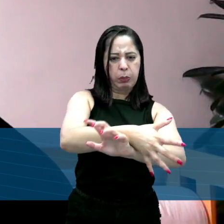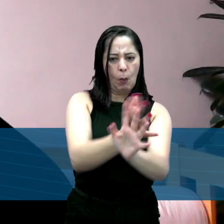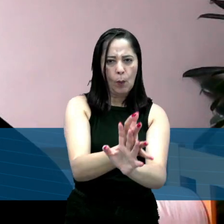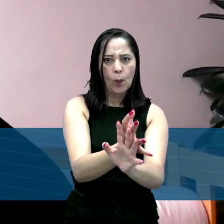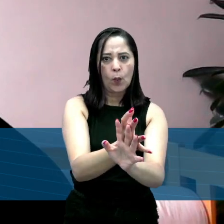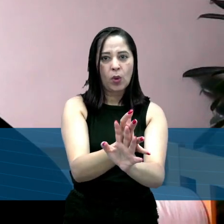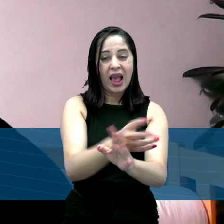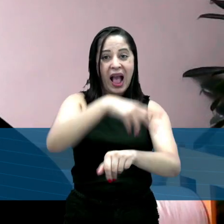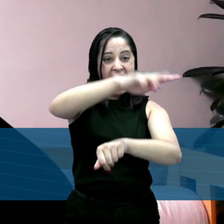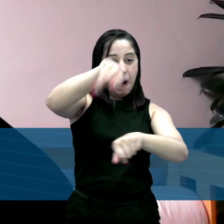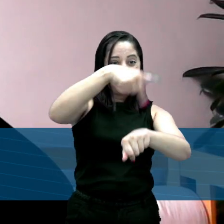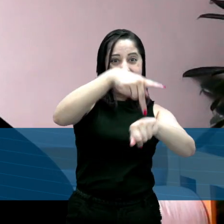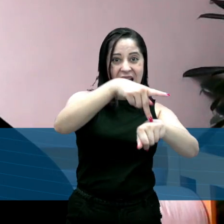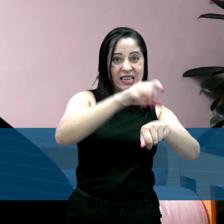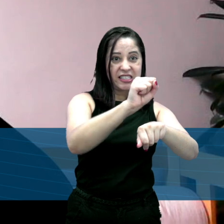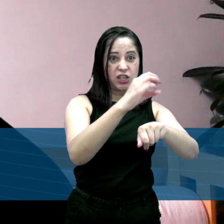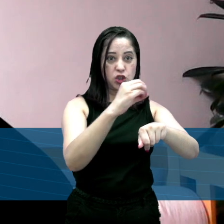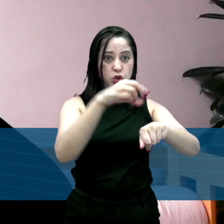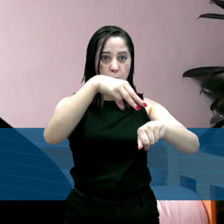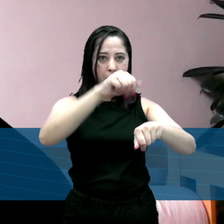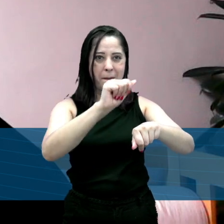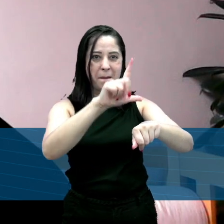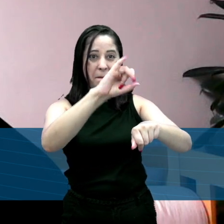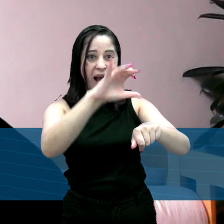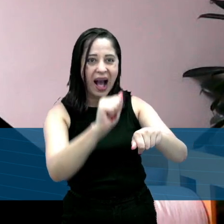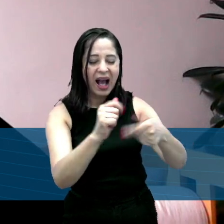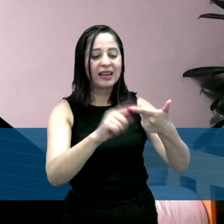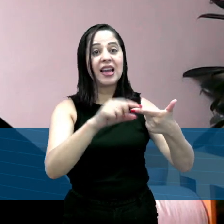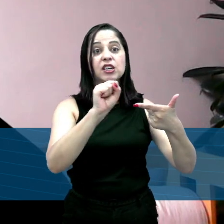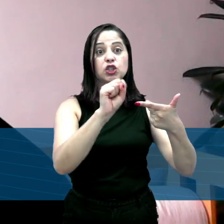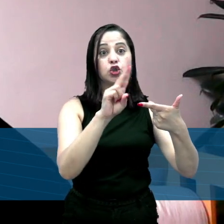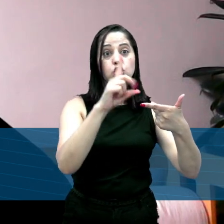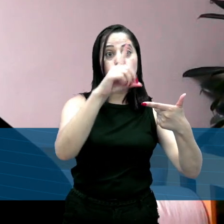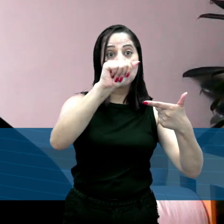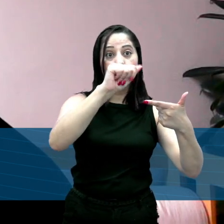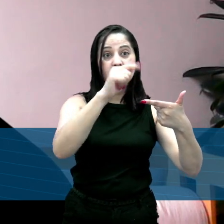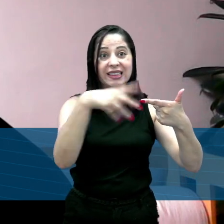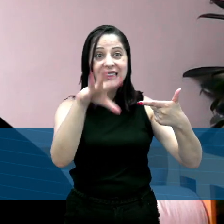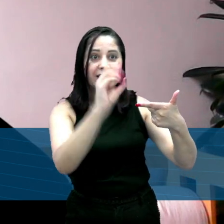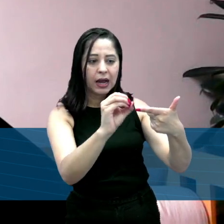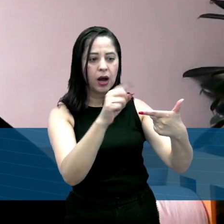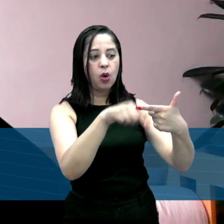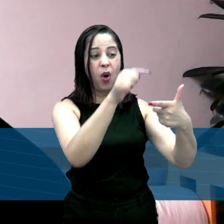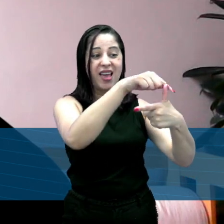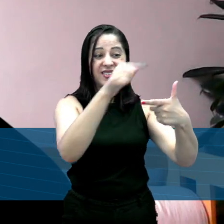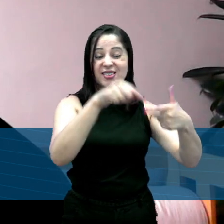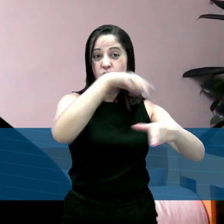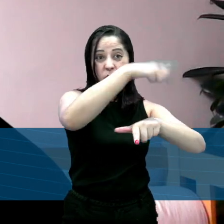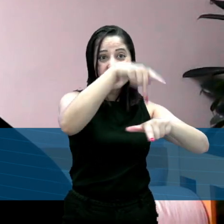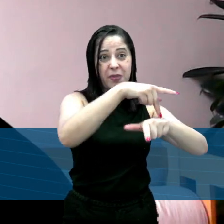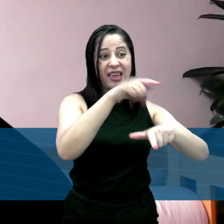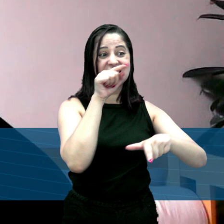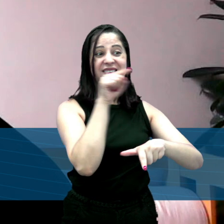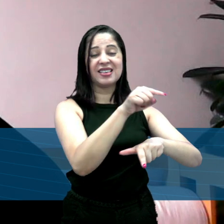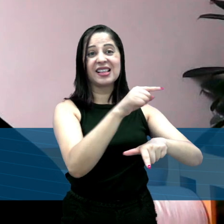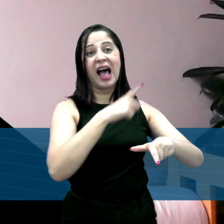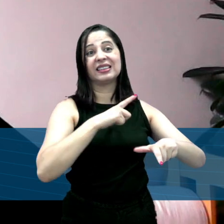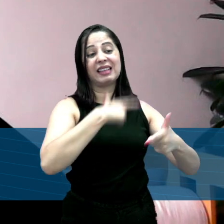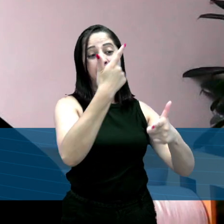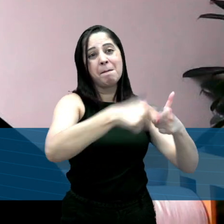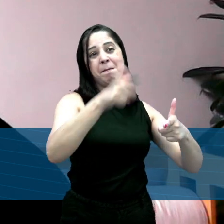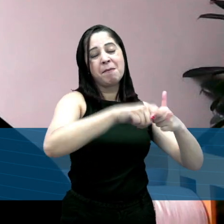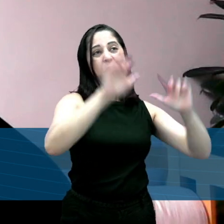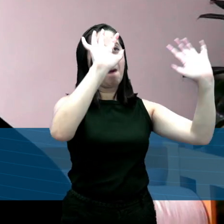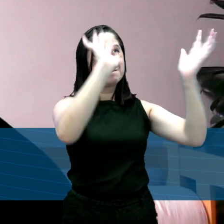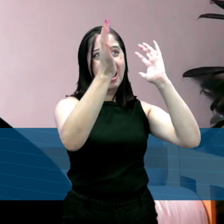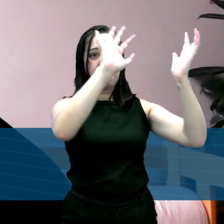Sudão, que forçaram migrações em massas, afeta completamente grande parte dessa região,